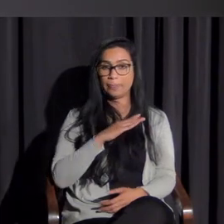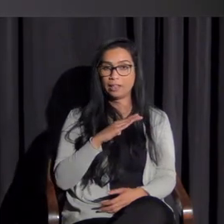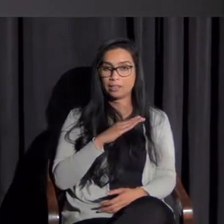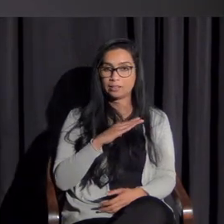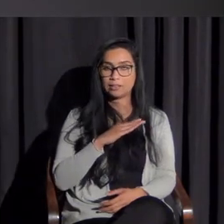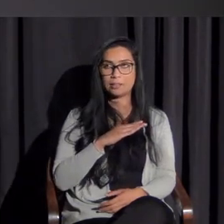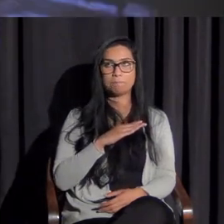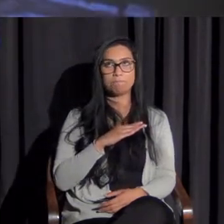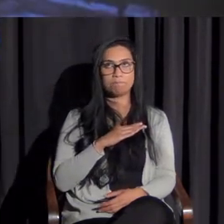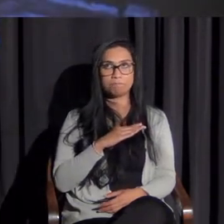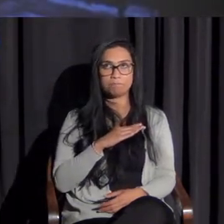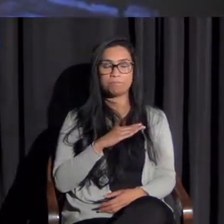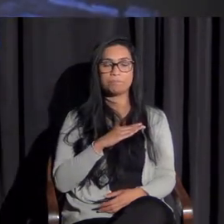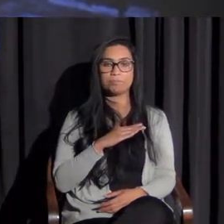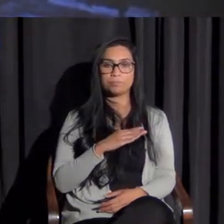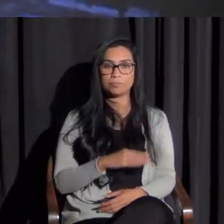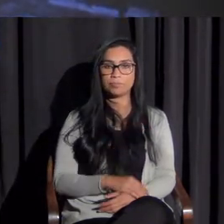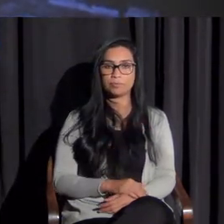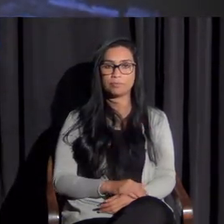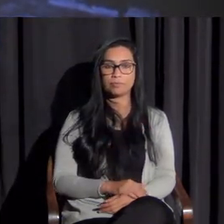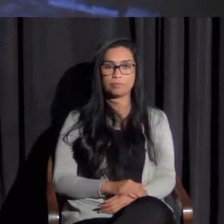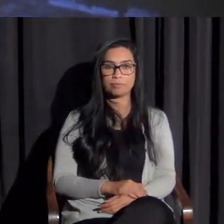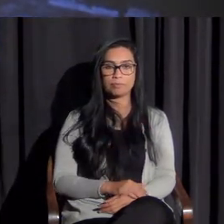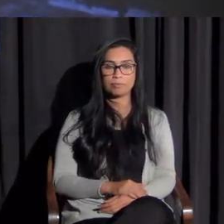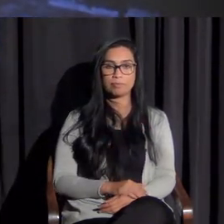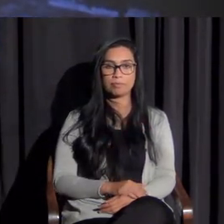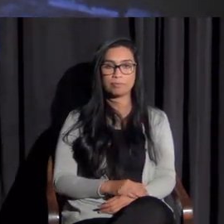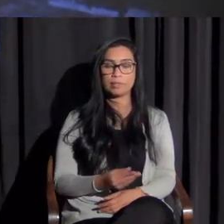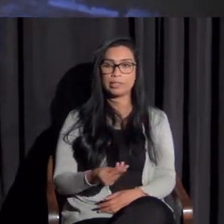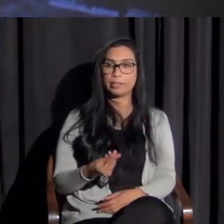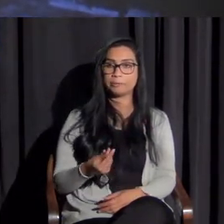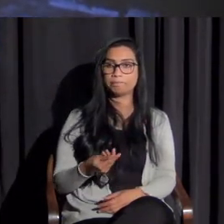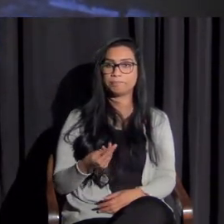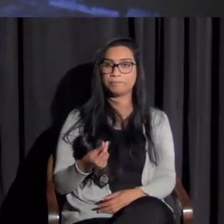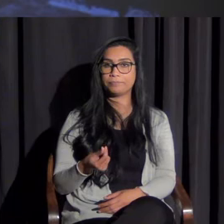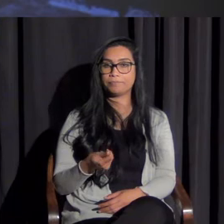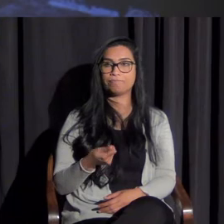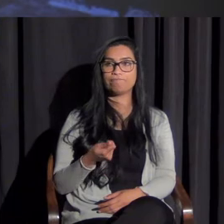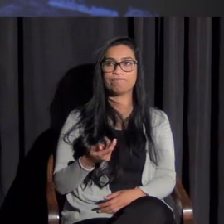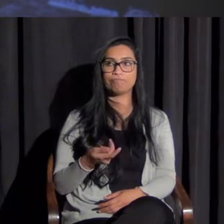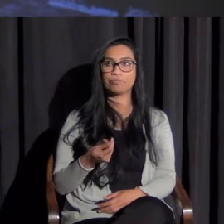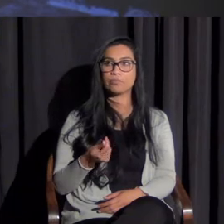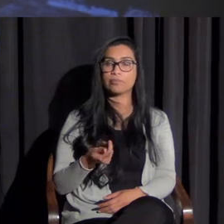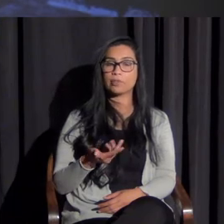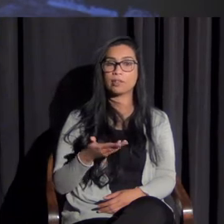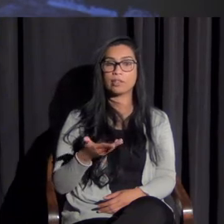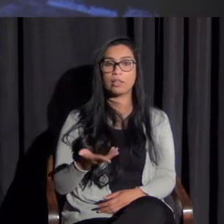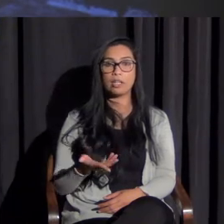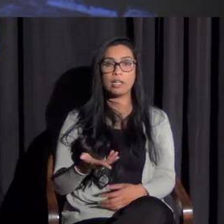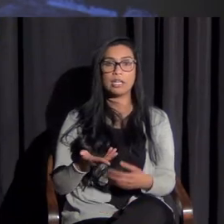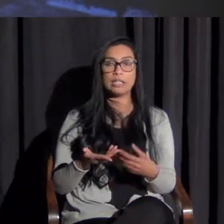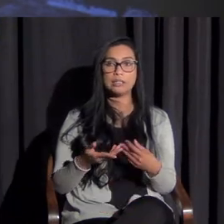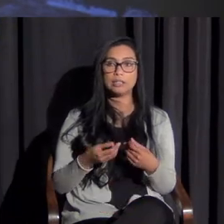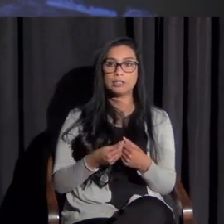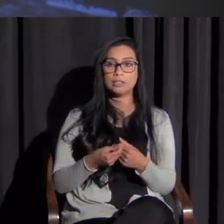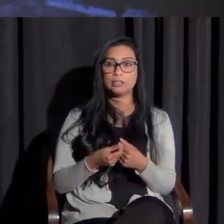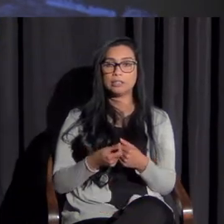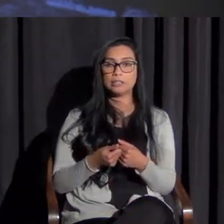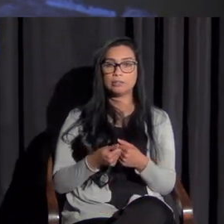muito, gente. É uma. Ela é, na verdade, enfim. Ela. quando uma orientanda minha,